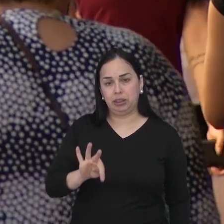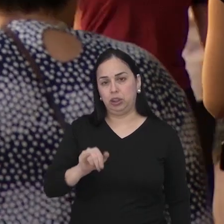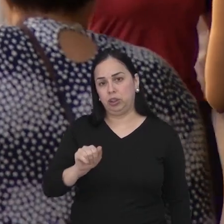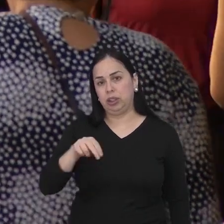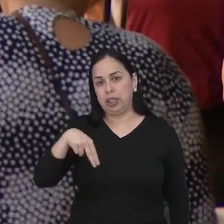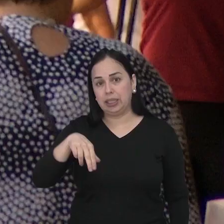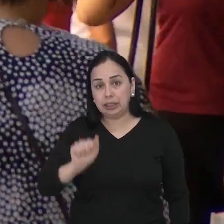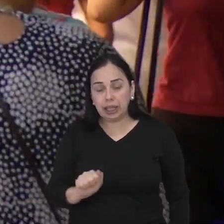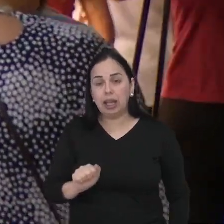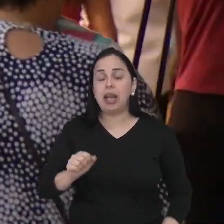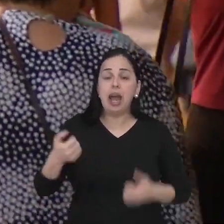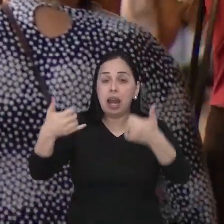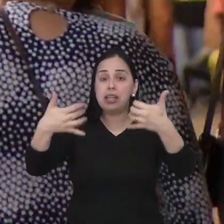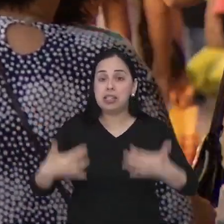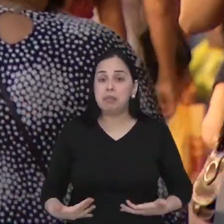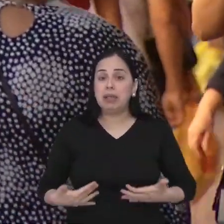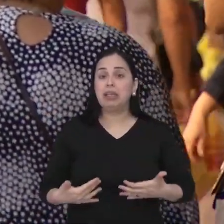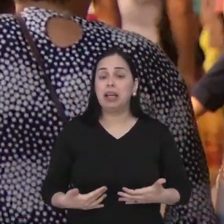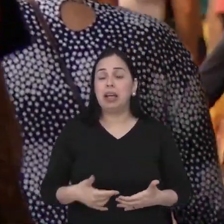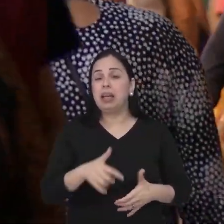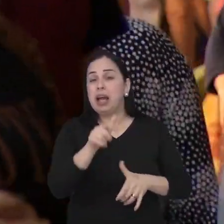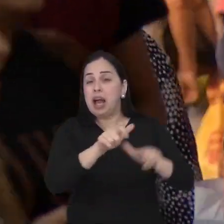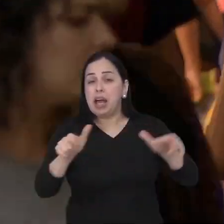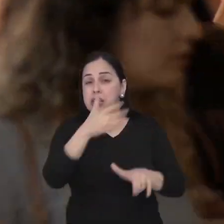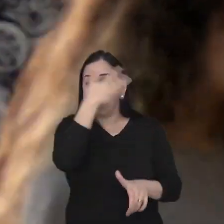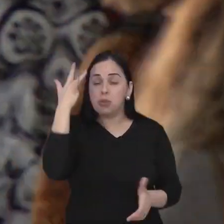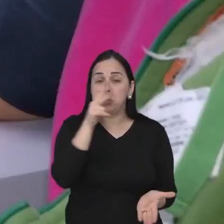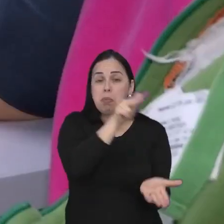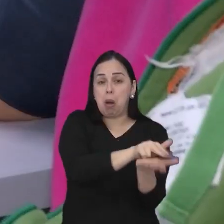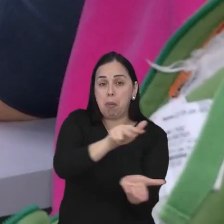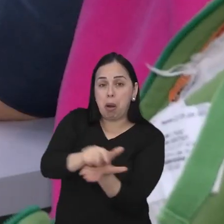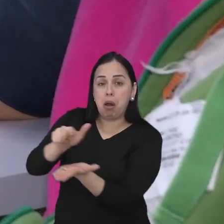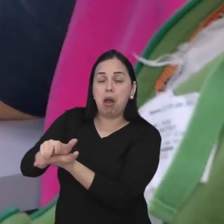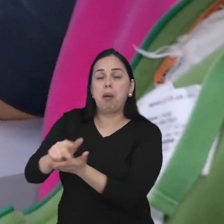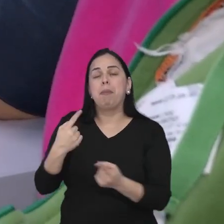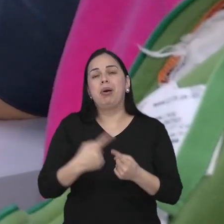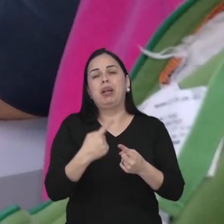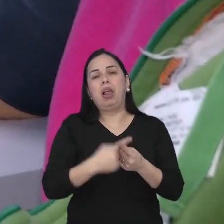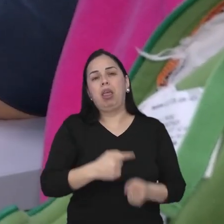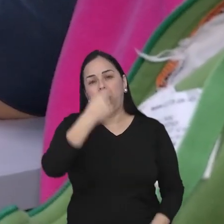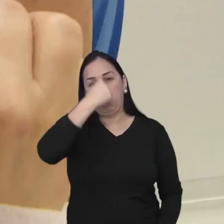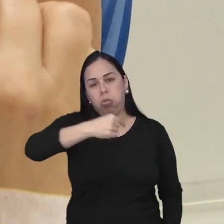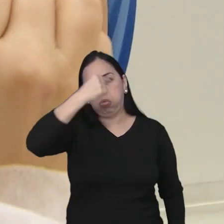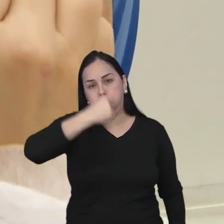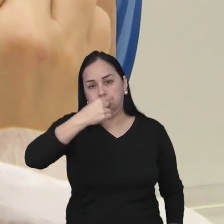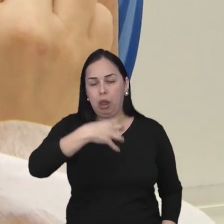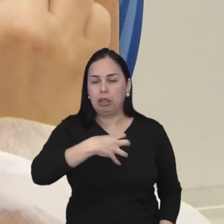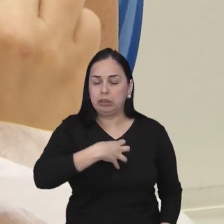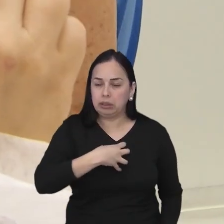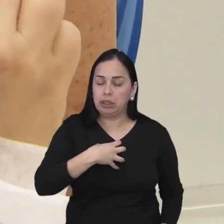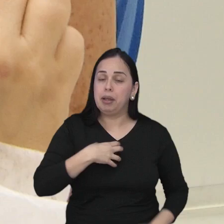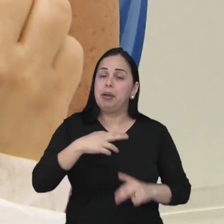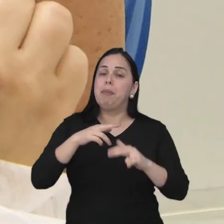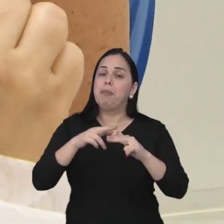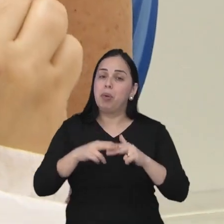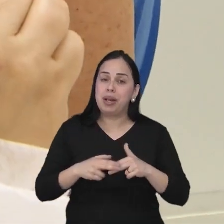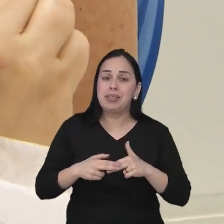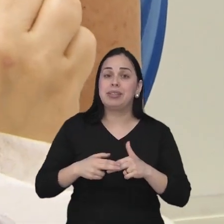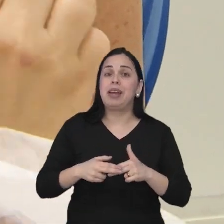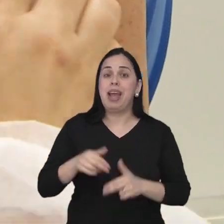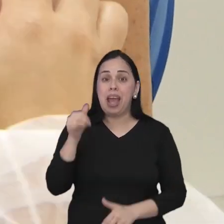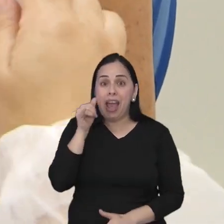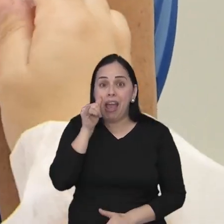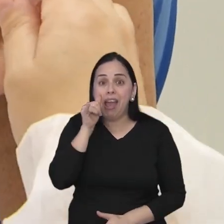que a região sudeste registrou aumento no número de hospitalizações por síndrome respiratória e reforça que a prevenção